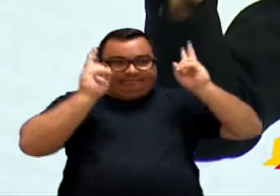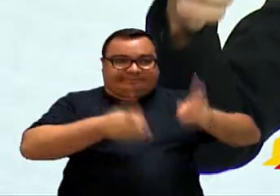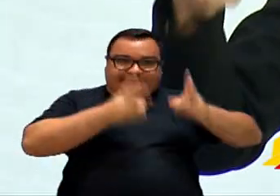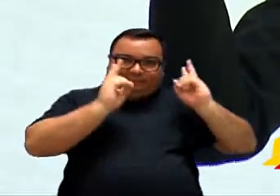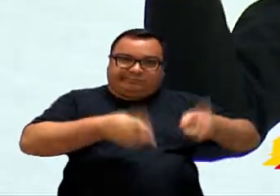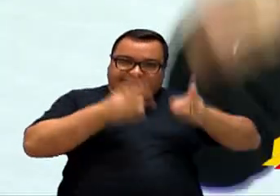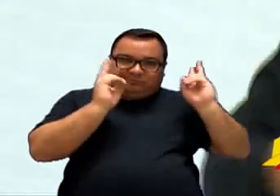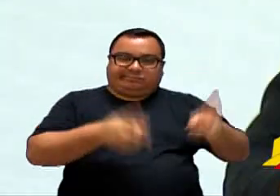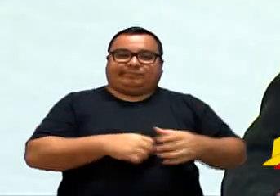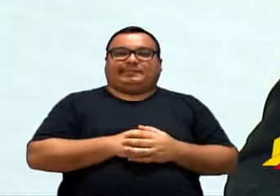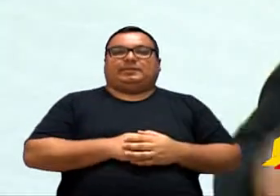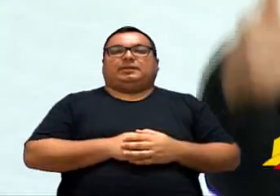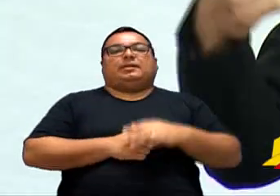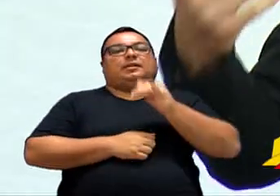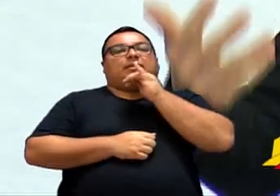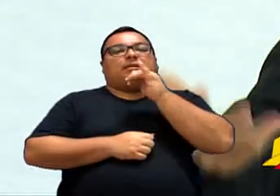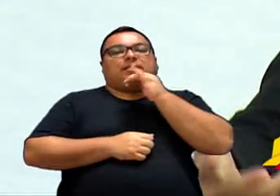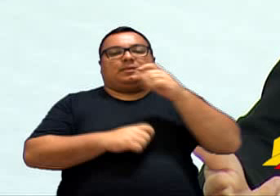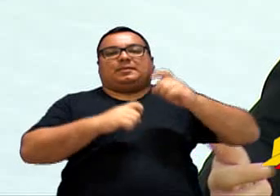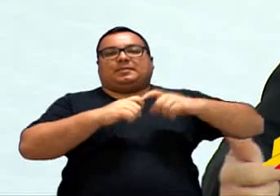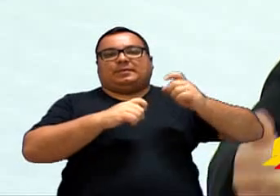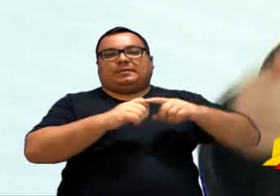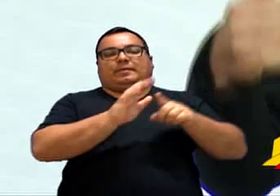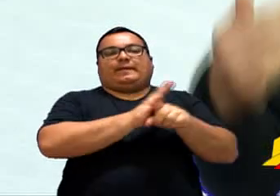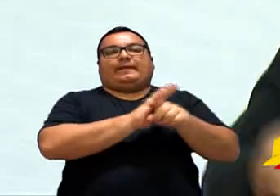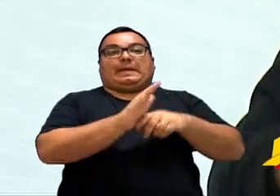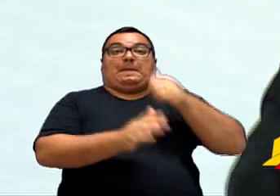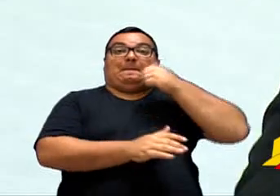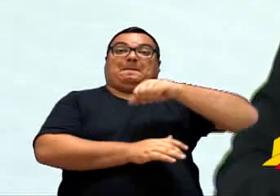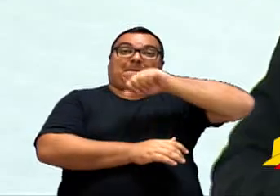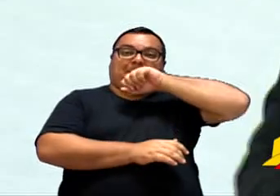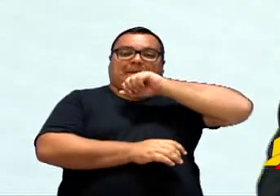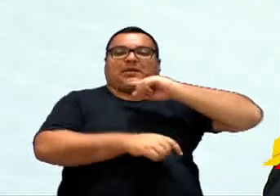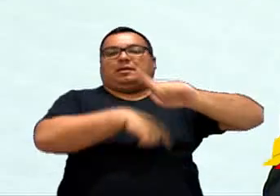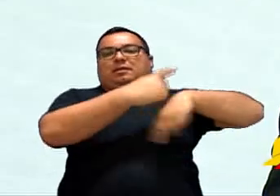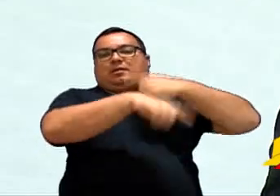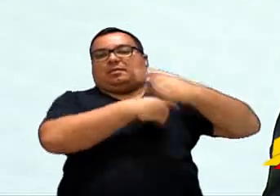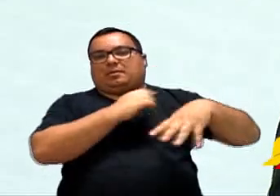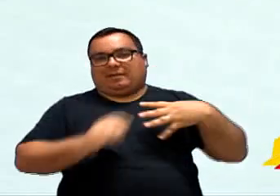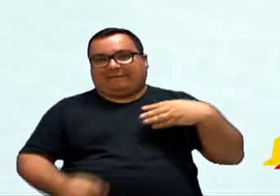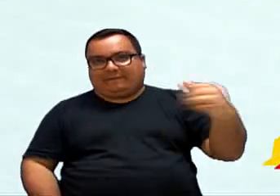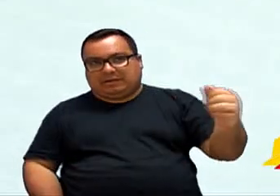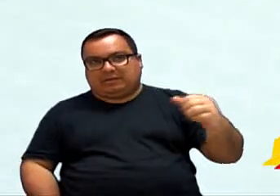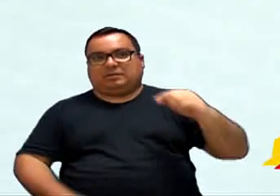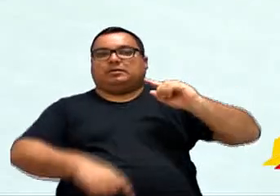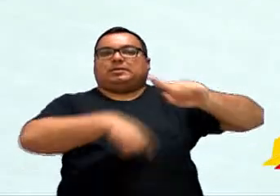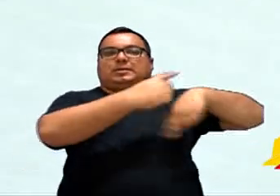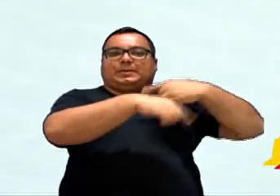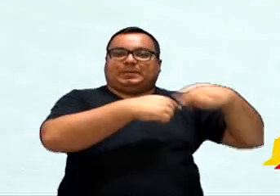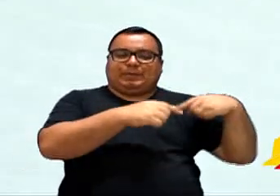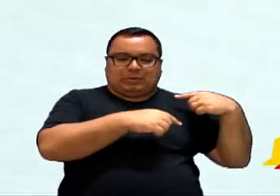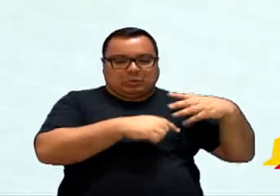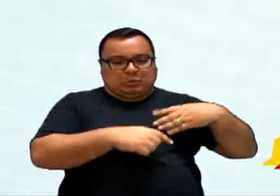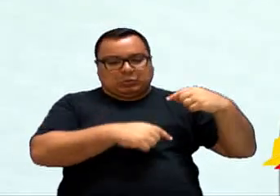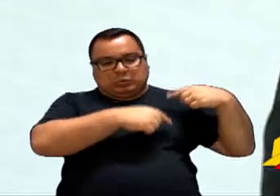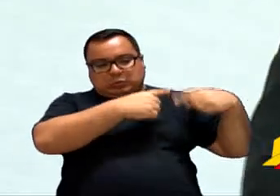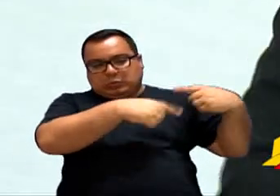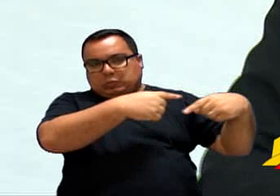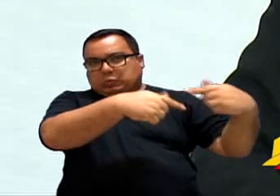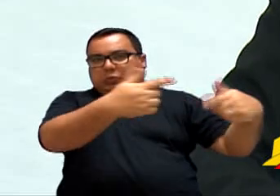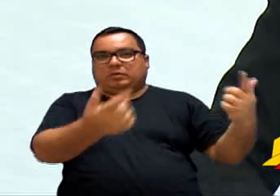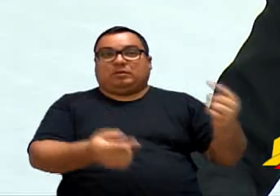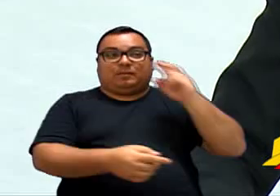a mãe, depois ele vê as gerações, tem as filhas, tem todo um conhecimento do problema de saúde que a mãe tem, que